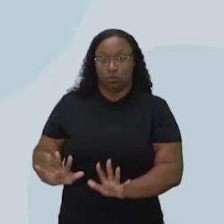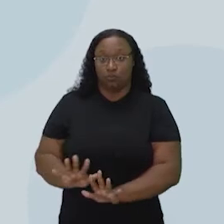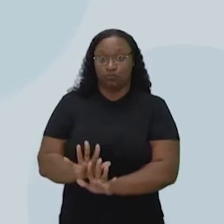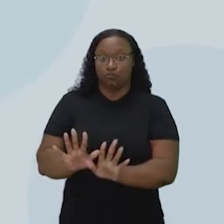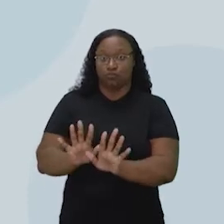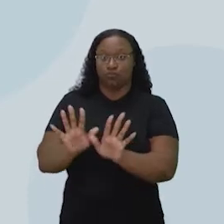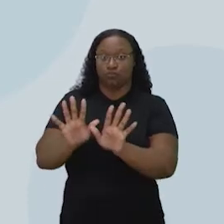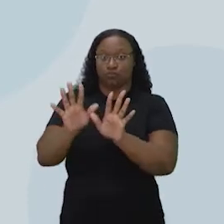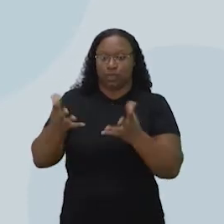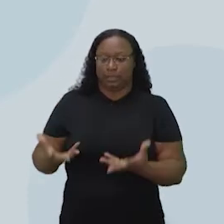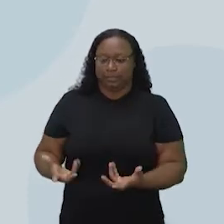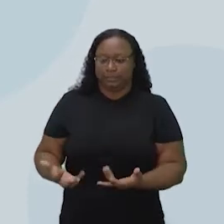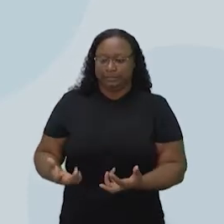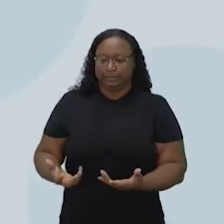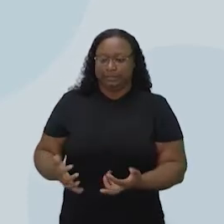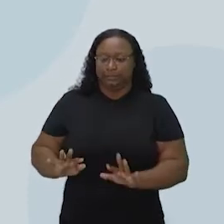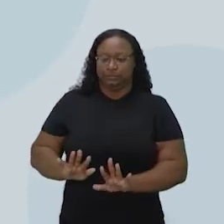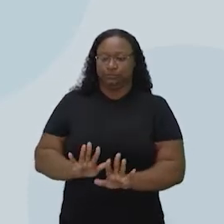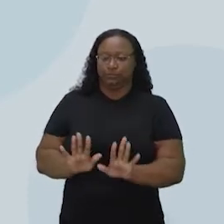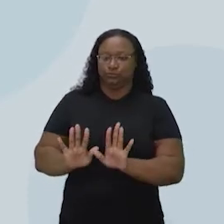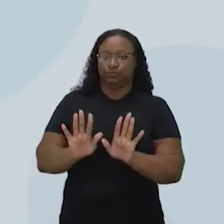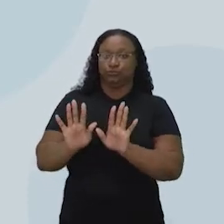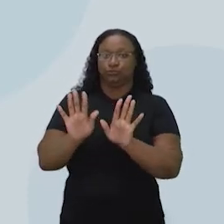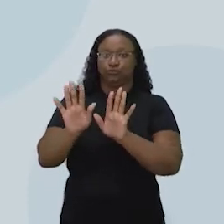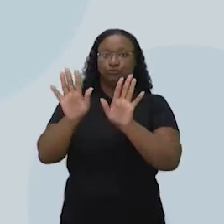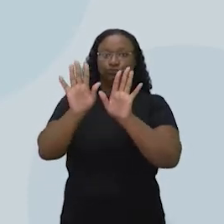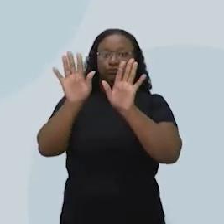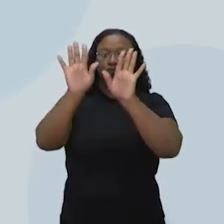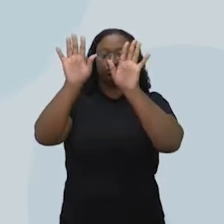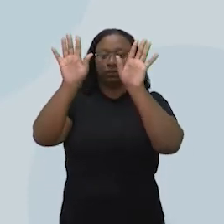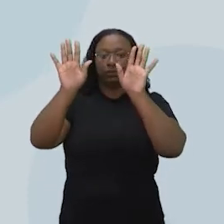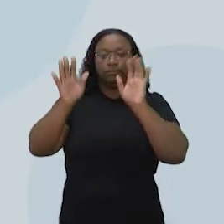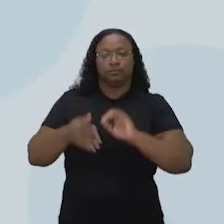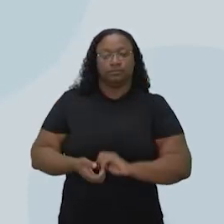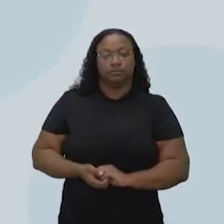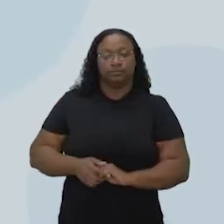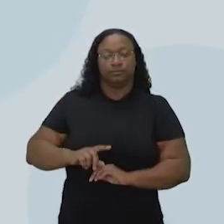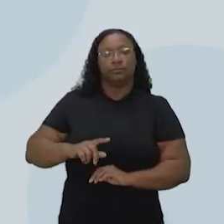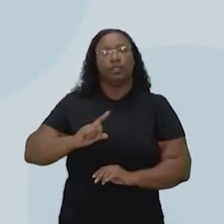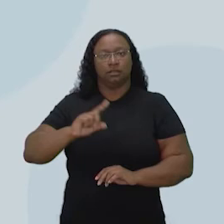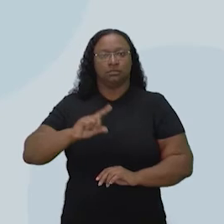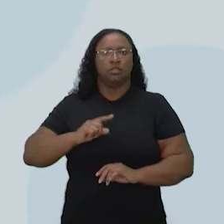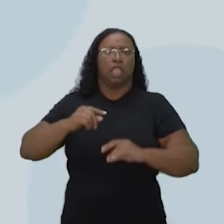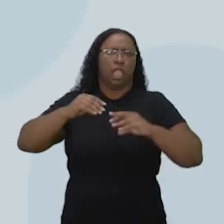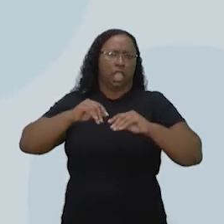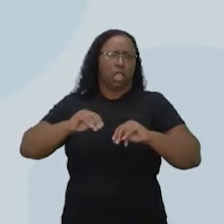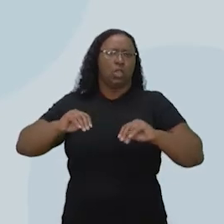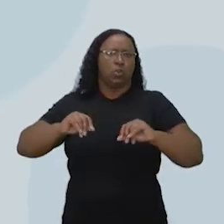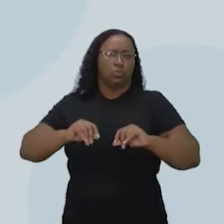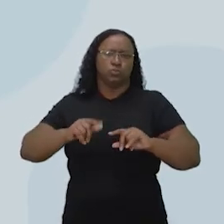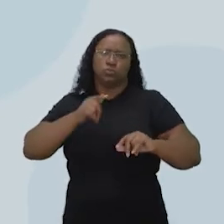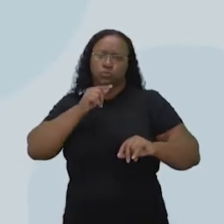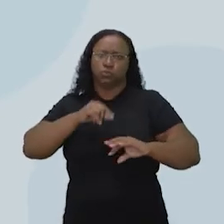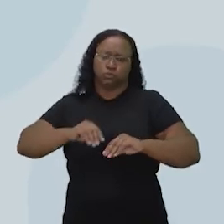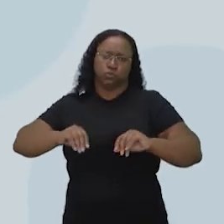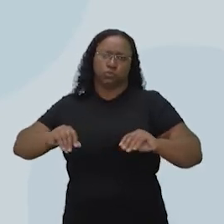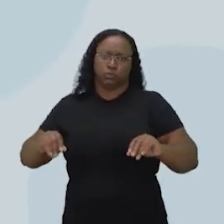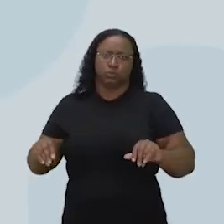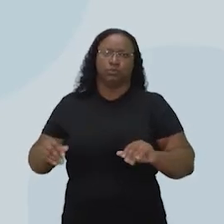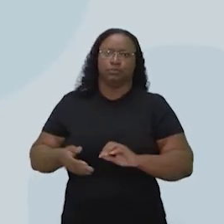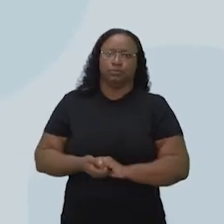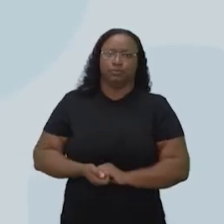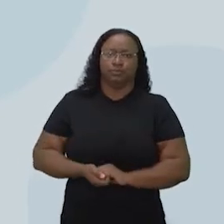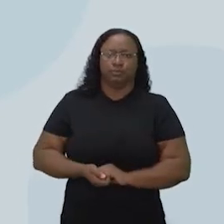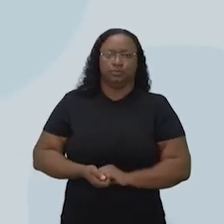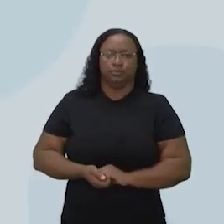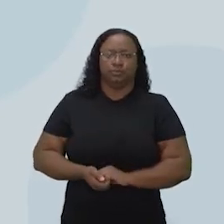gerar gás, né? O maior rendimento possível, mas também tem um pouco de líquido e um pouquinho de carvão. E aqui